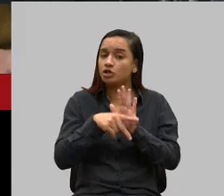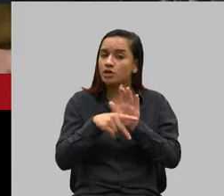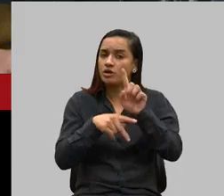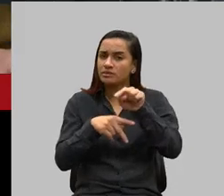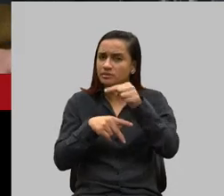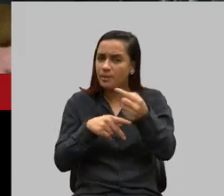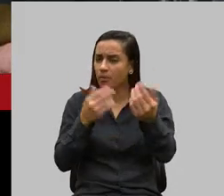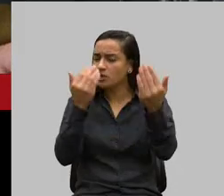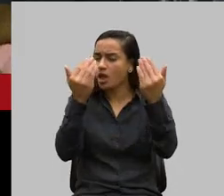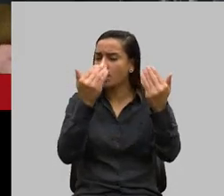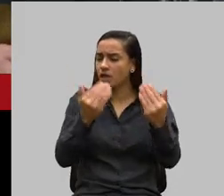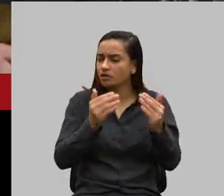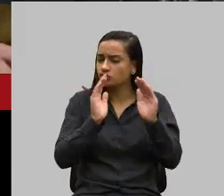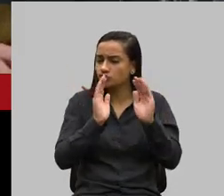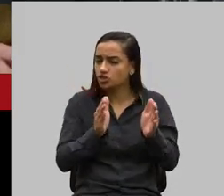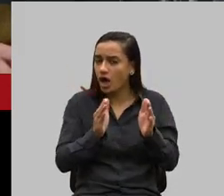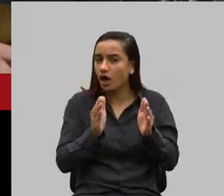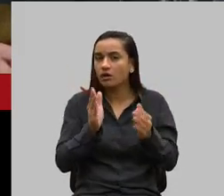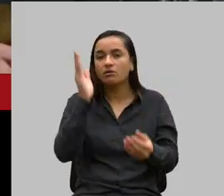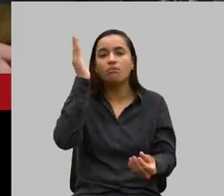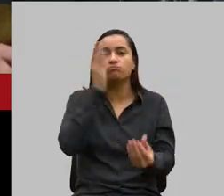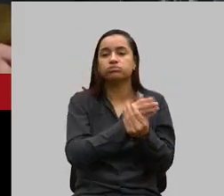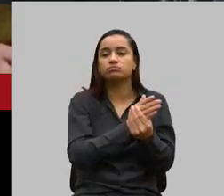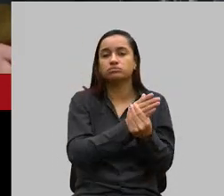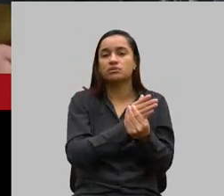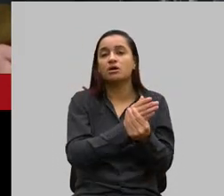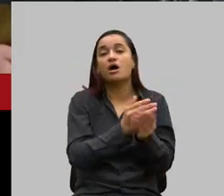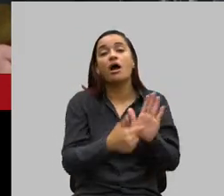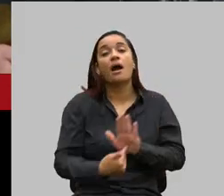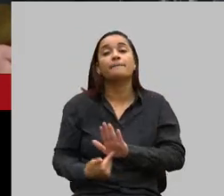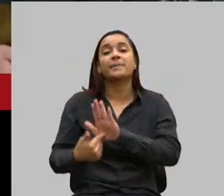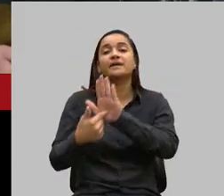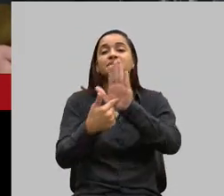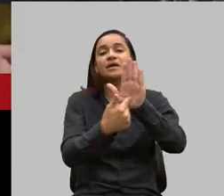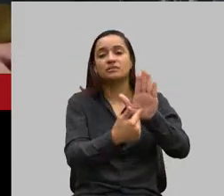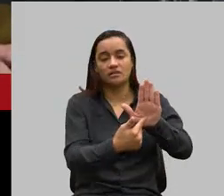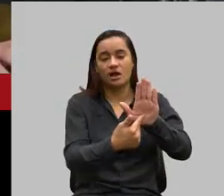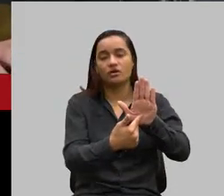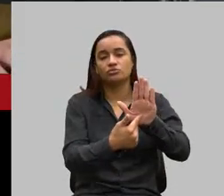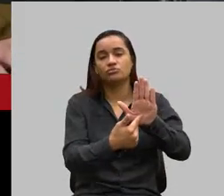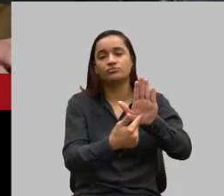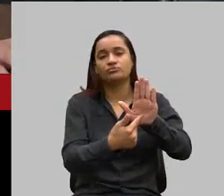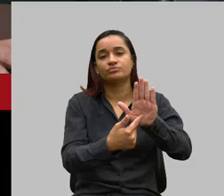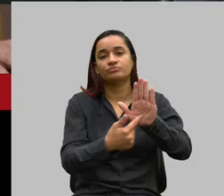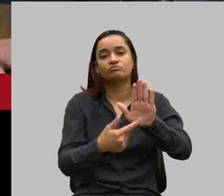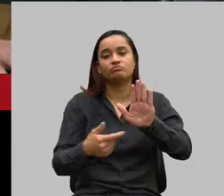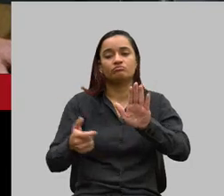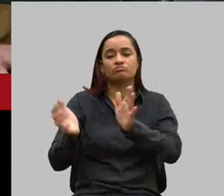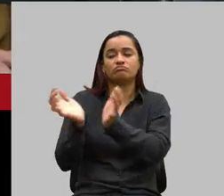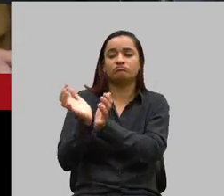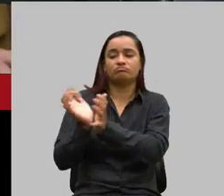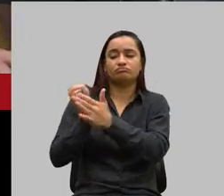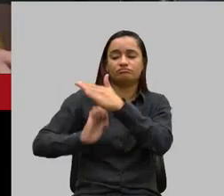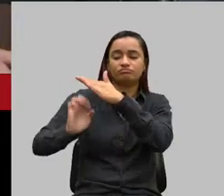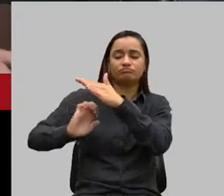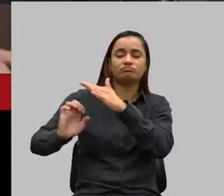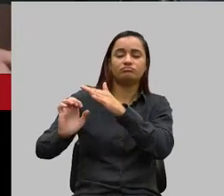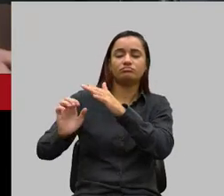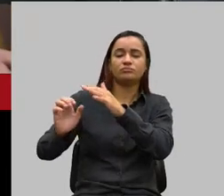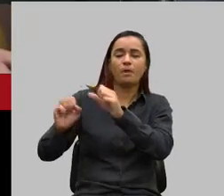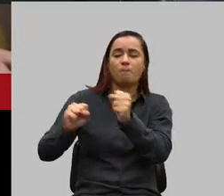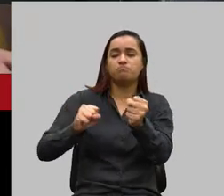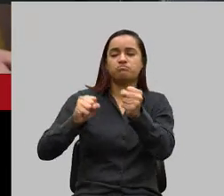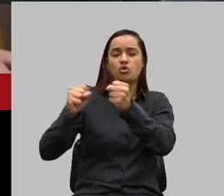ficará dentro de um portfólio que será apresentado aos Fundos soberanos aos Family